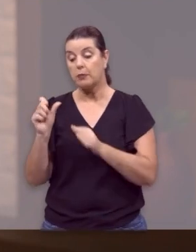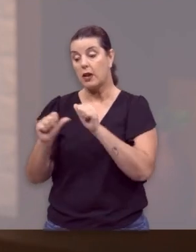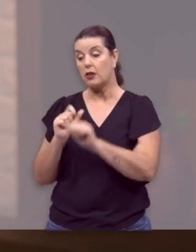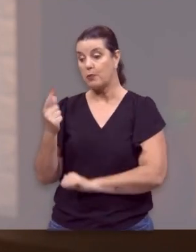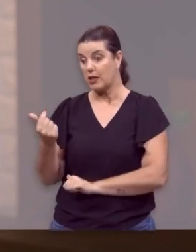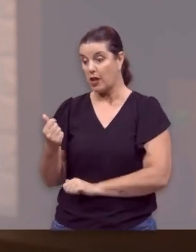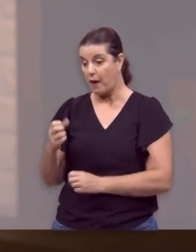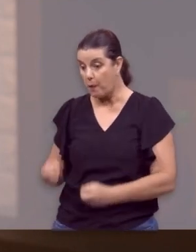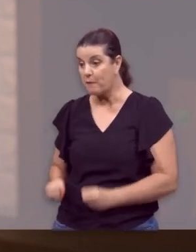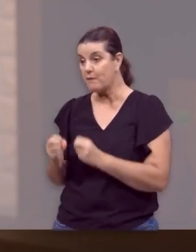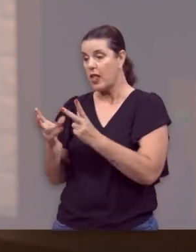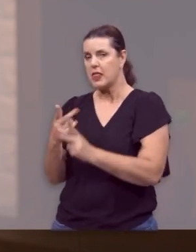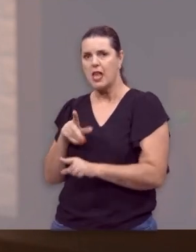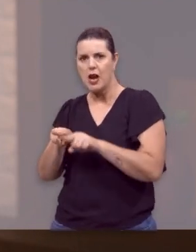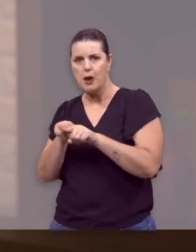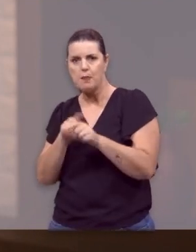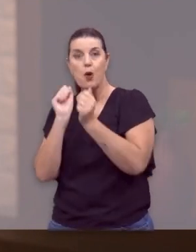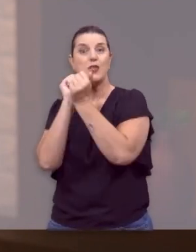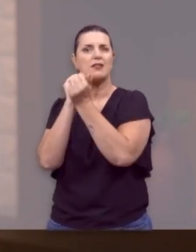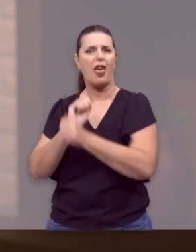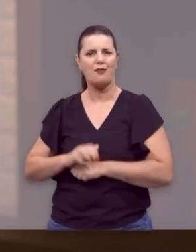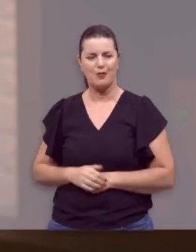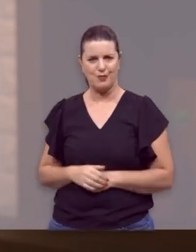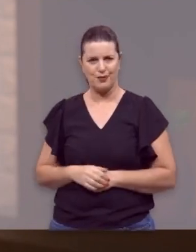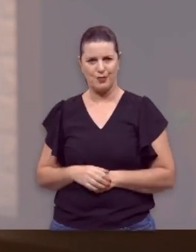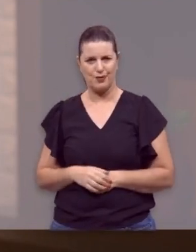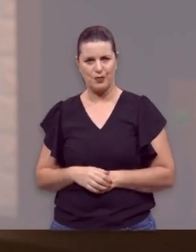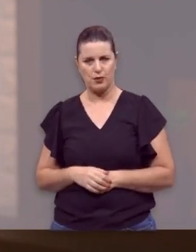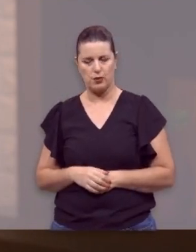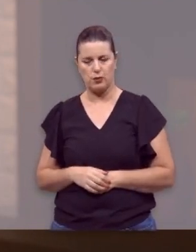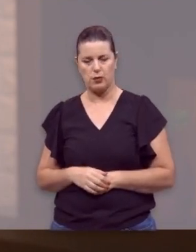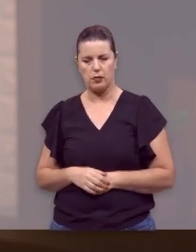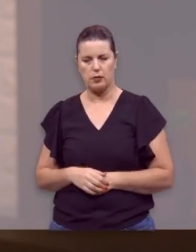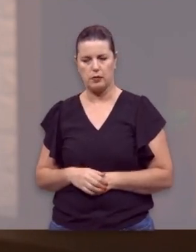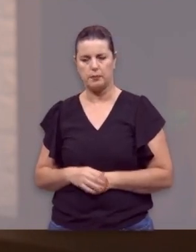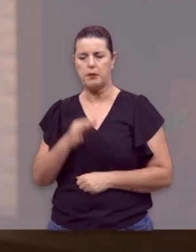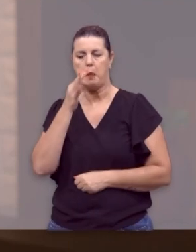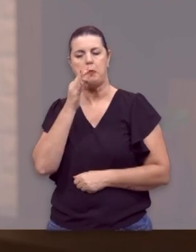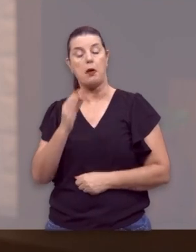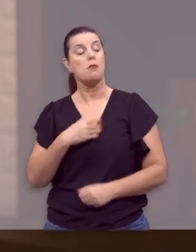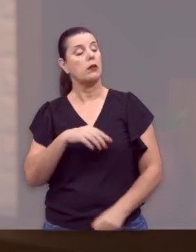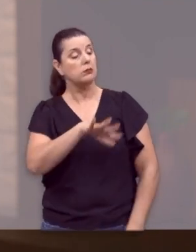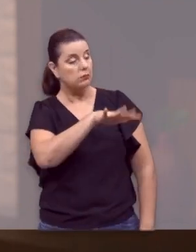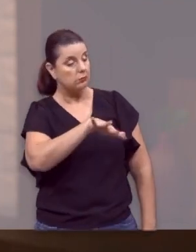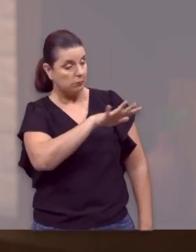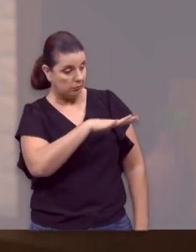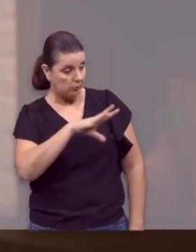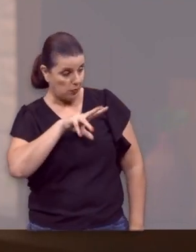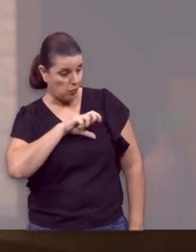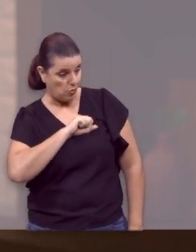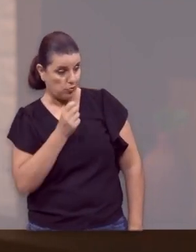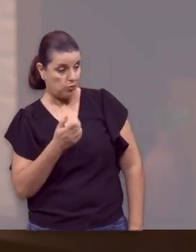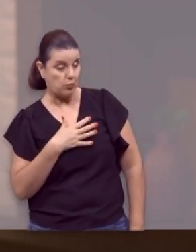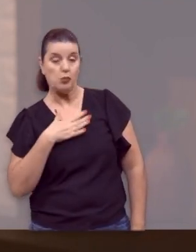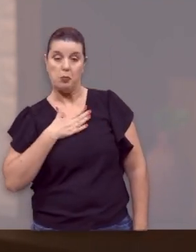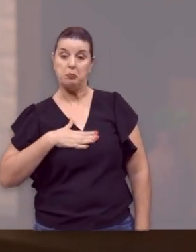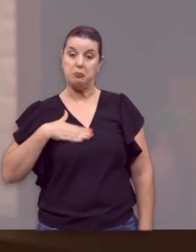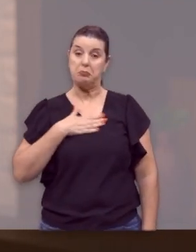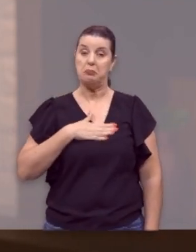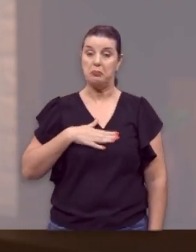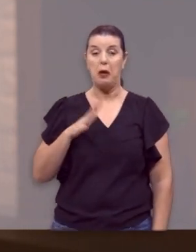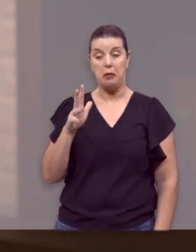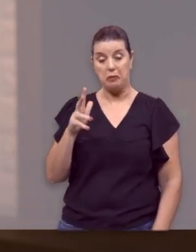ele, vamos vendê-lo como escravo. A proposta agradou a todos, o Rúben não estava presente